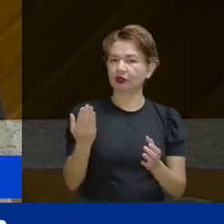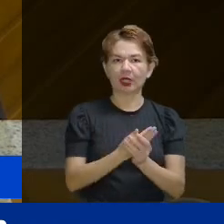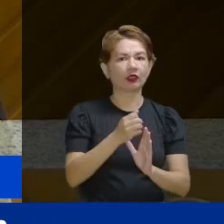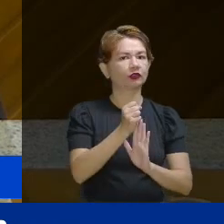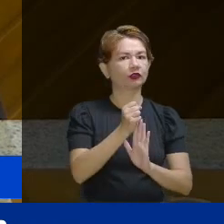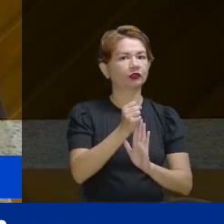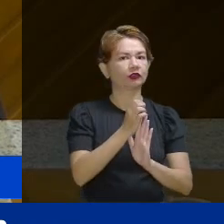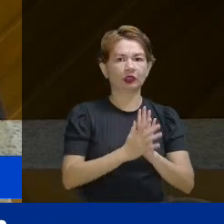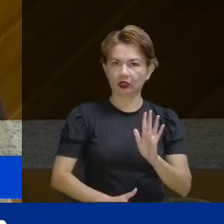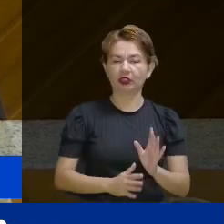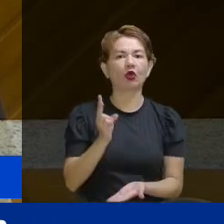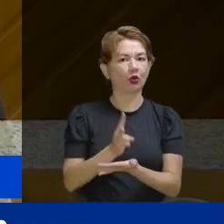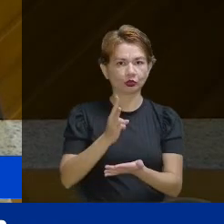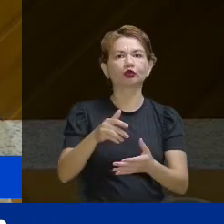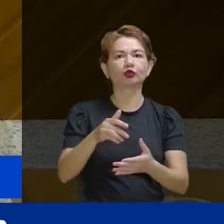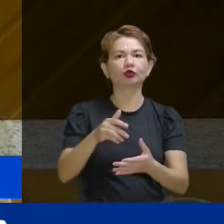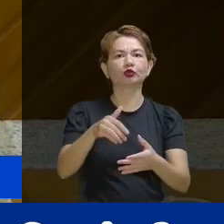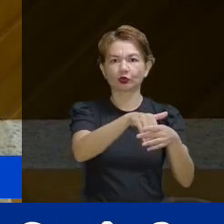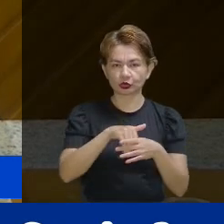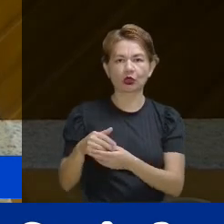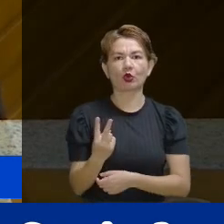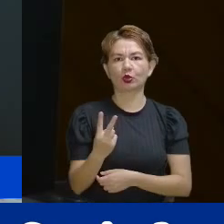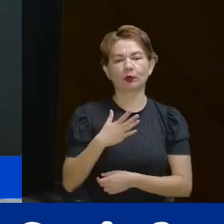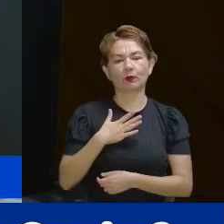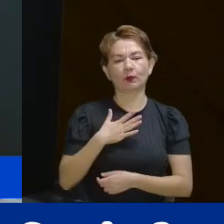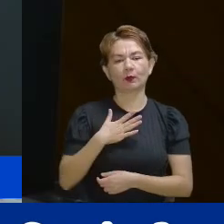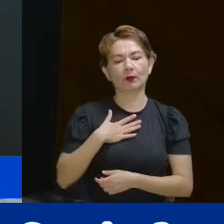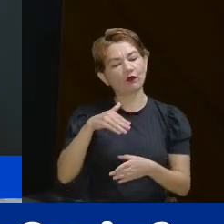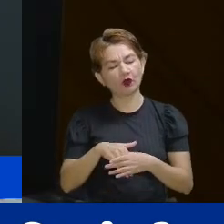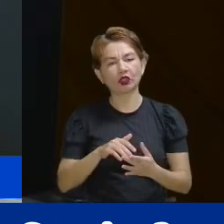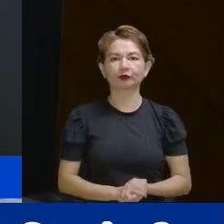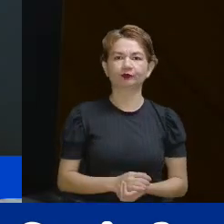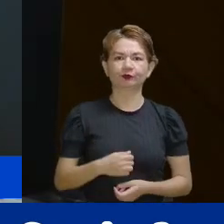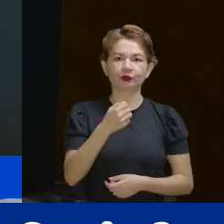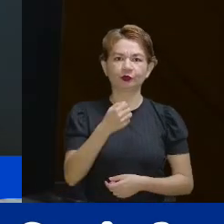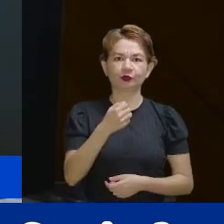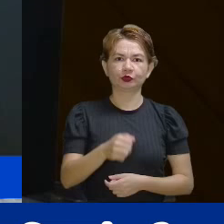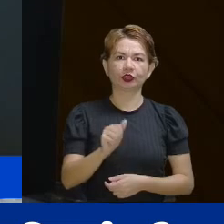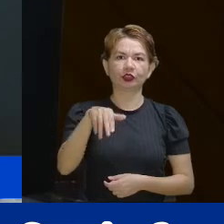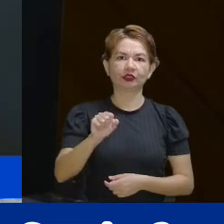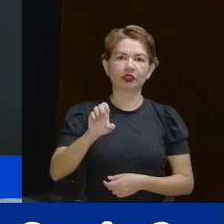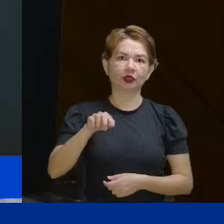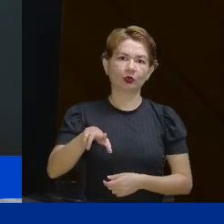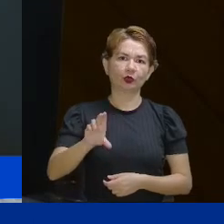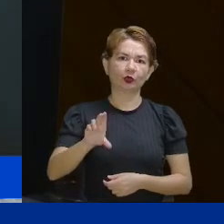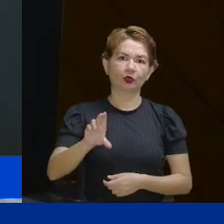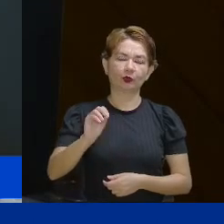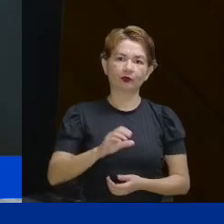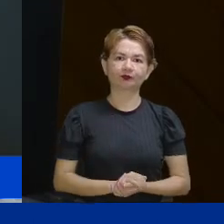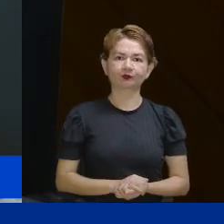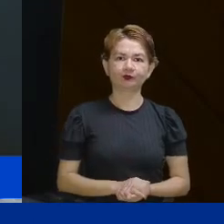mantendo integralmente os acórdãos recorridos. Esse é meu voto. Como voto, juiz Anselmo Gonçalves.